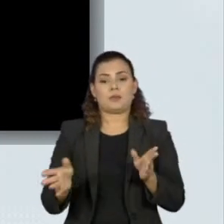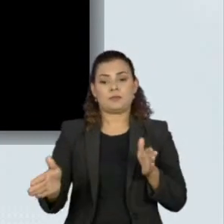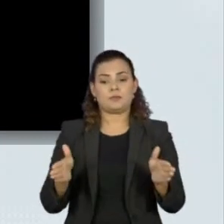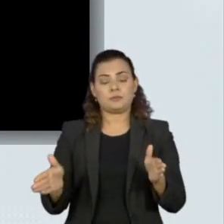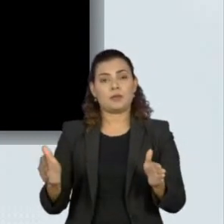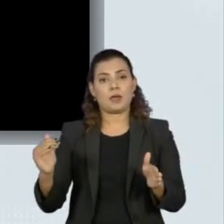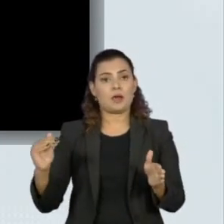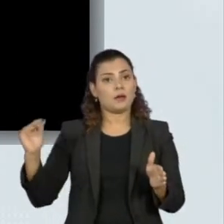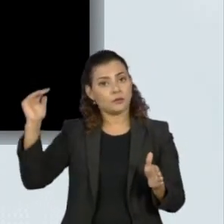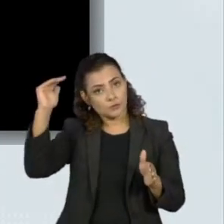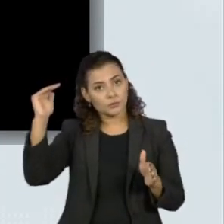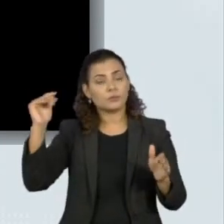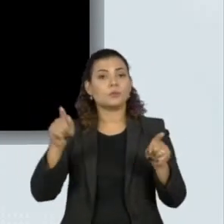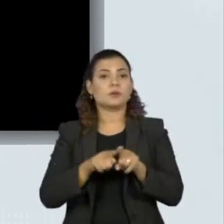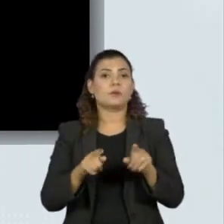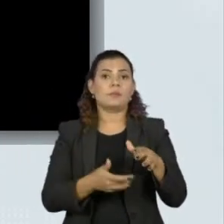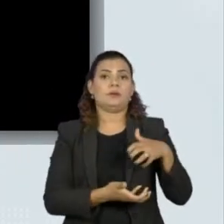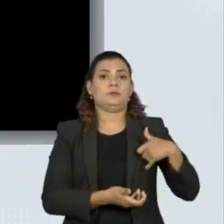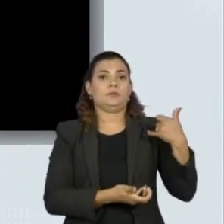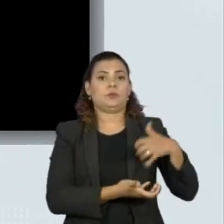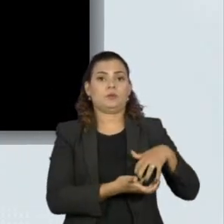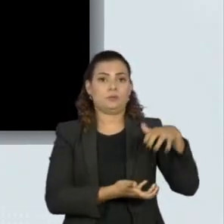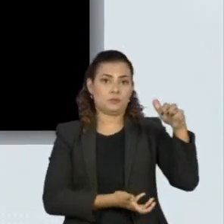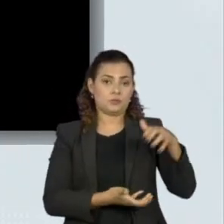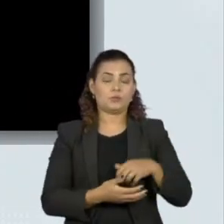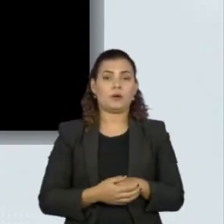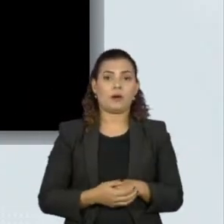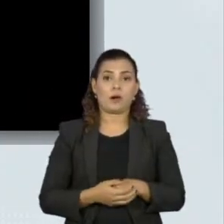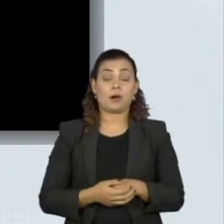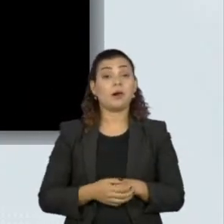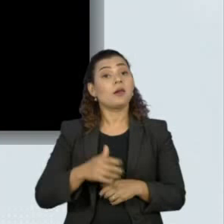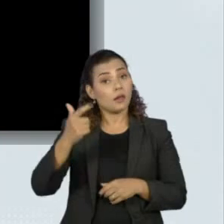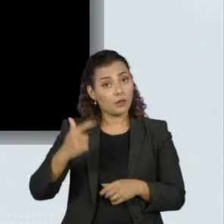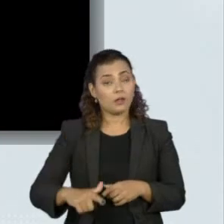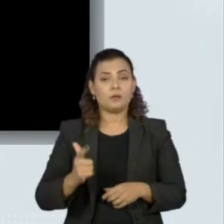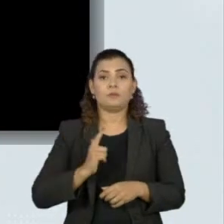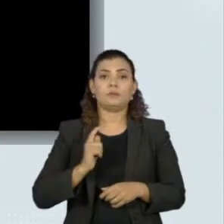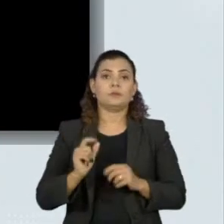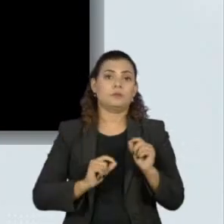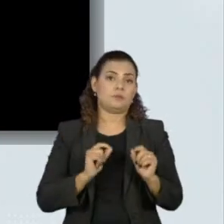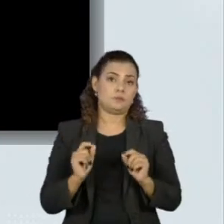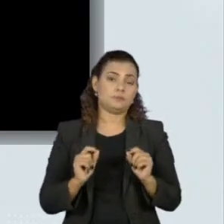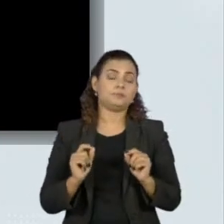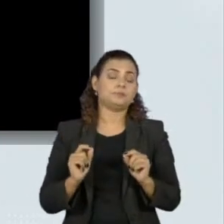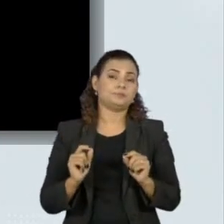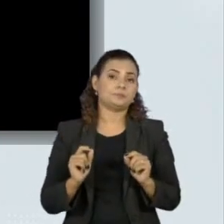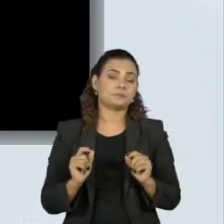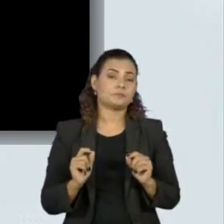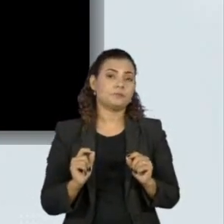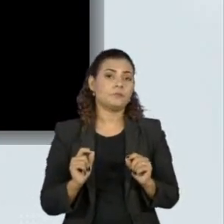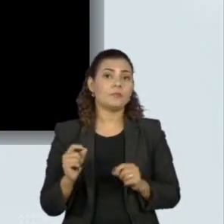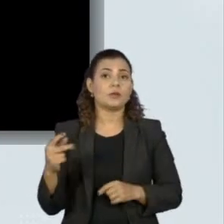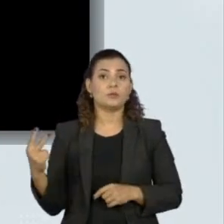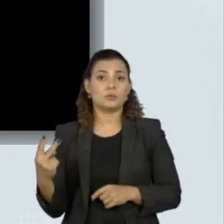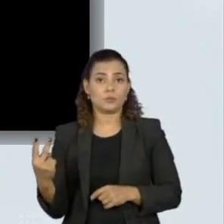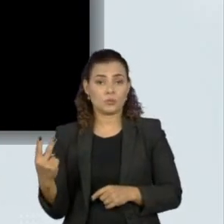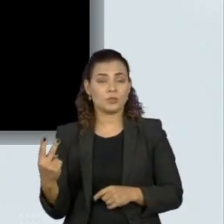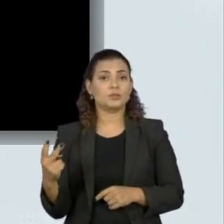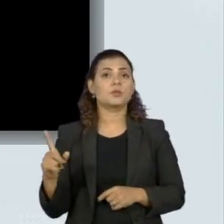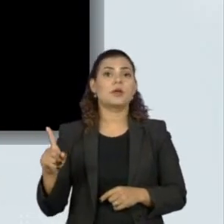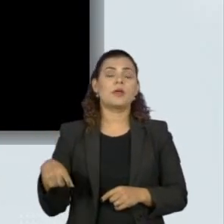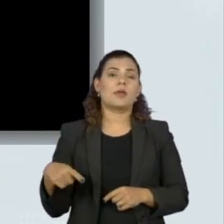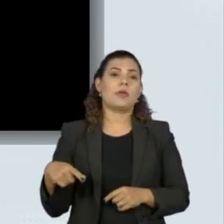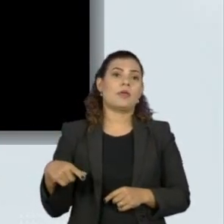dos adultos e dos idosos. E, mais uma vez, também foram classificados como eventos de grau 1, 2, o que significa que